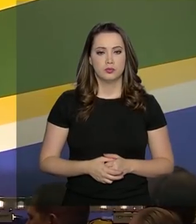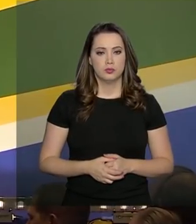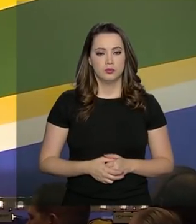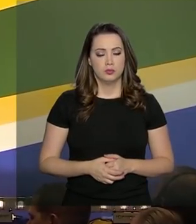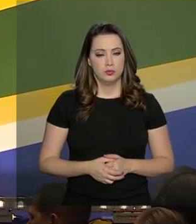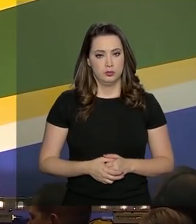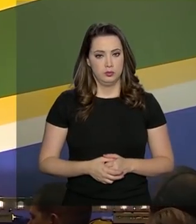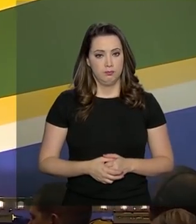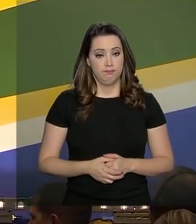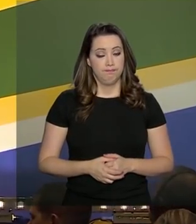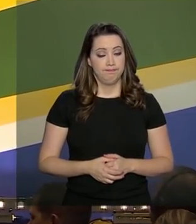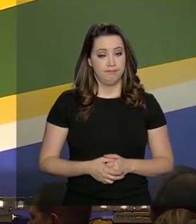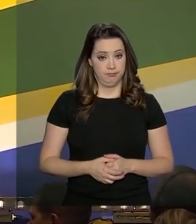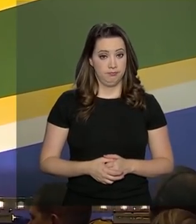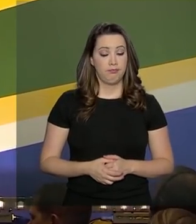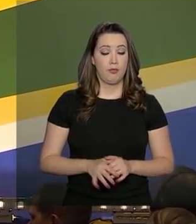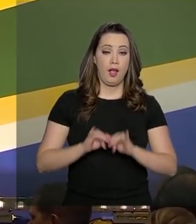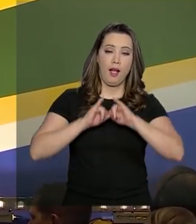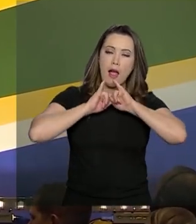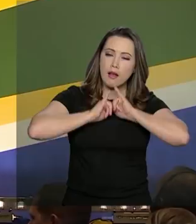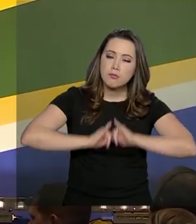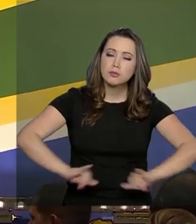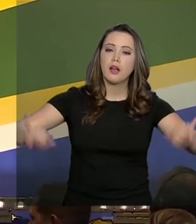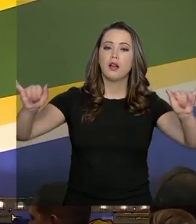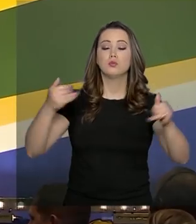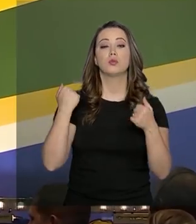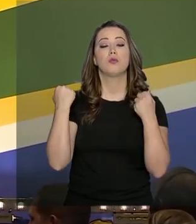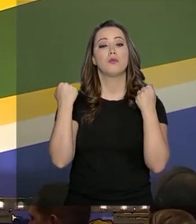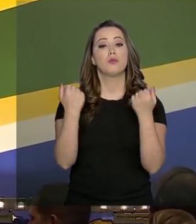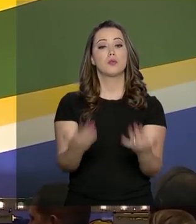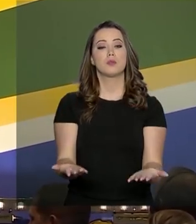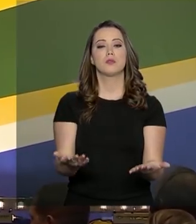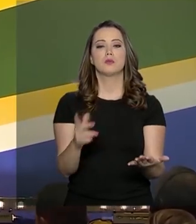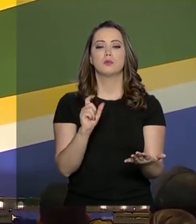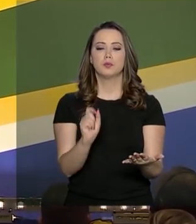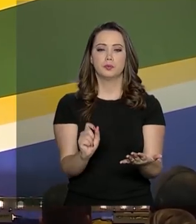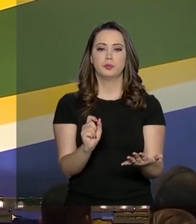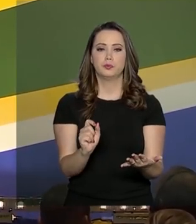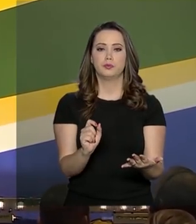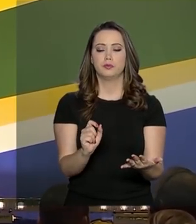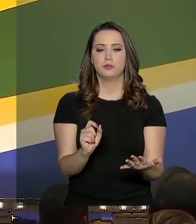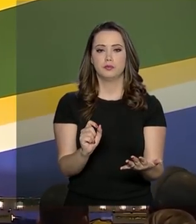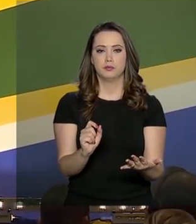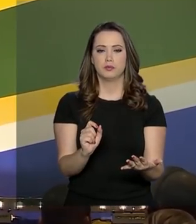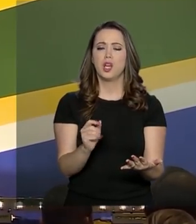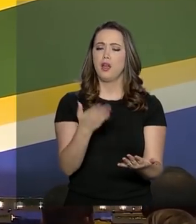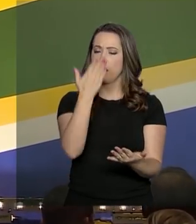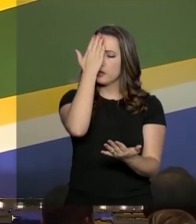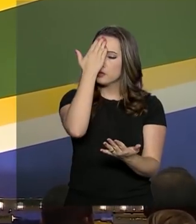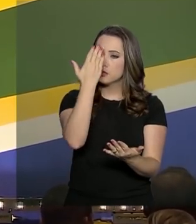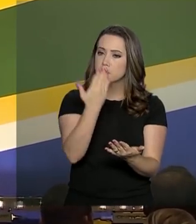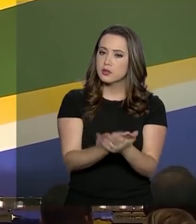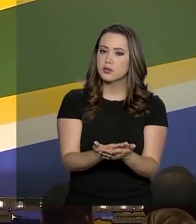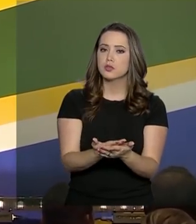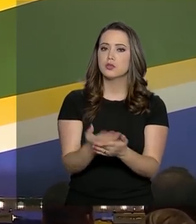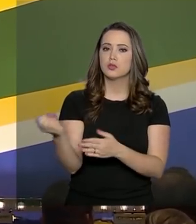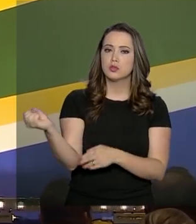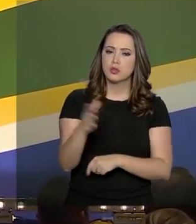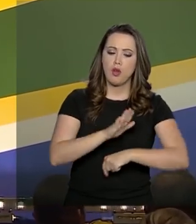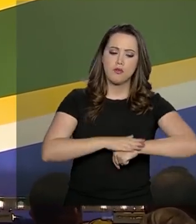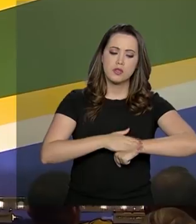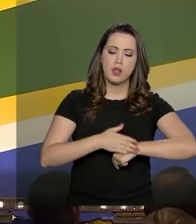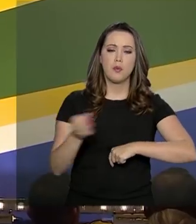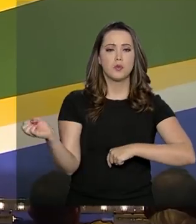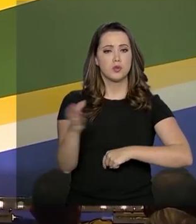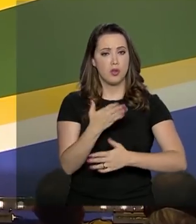O recado que eu dou aos senhores é de confiança, é de novos tempos,